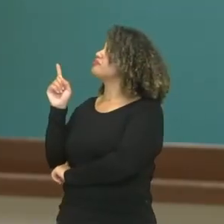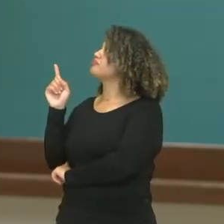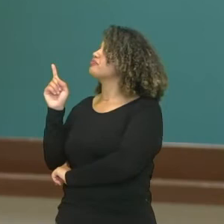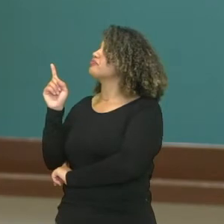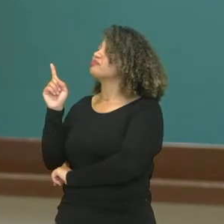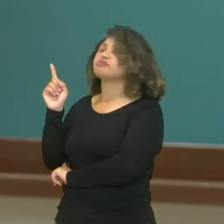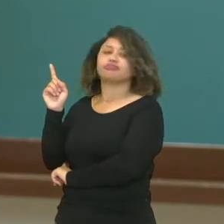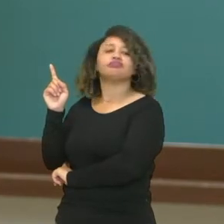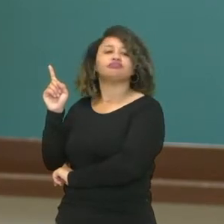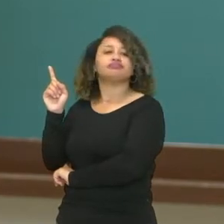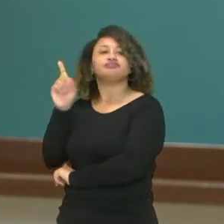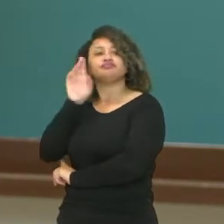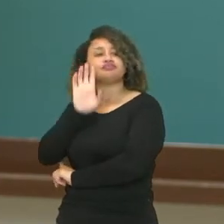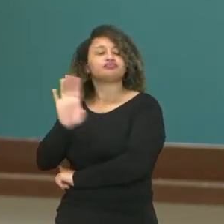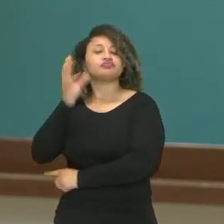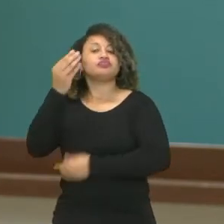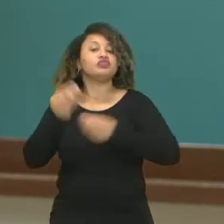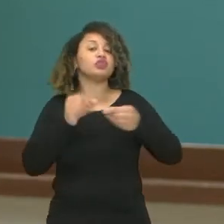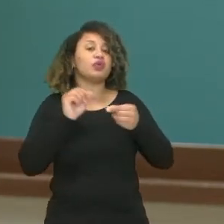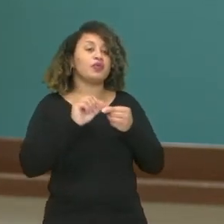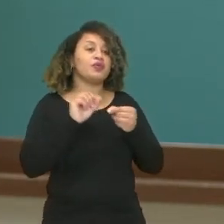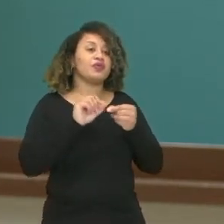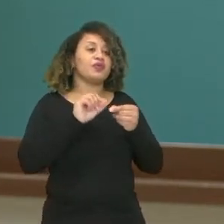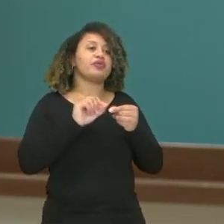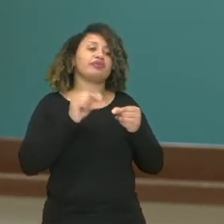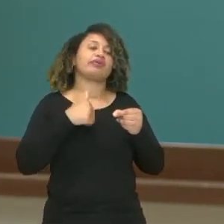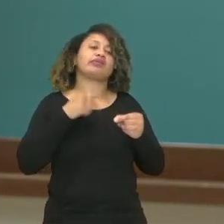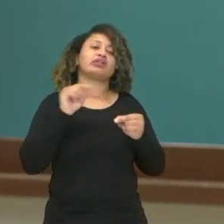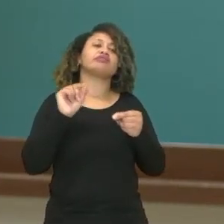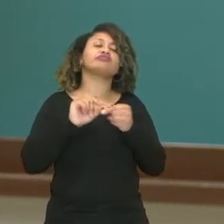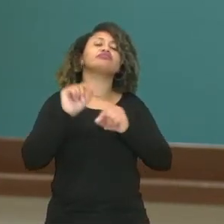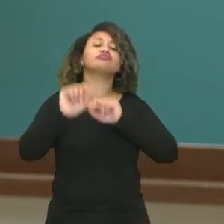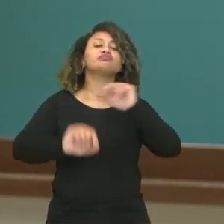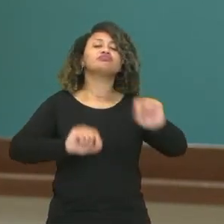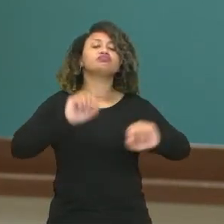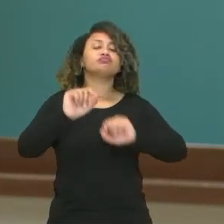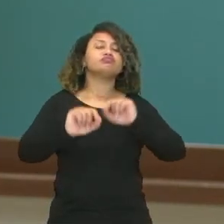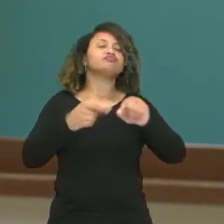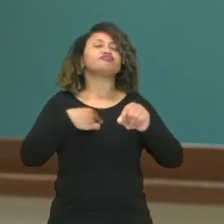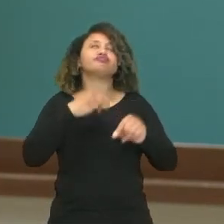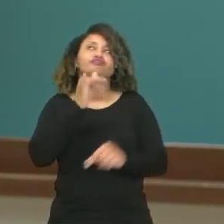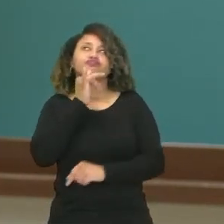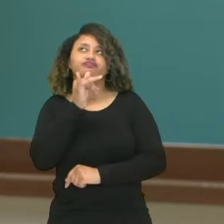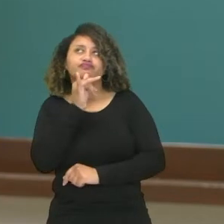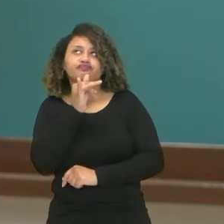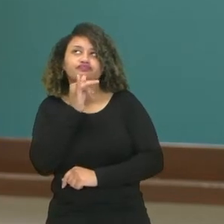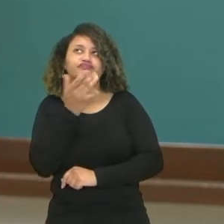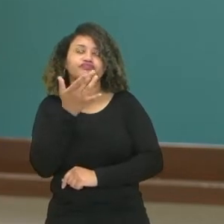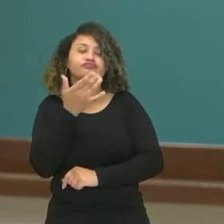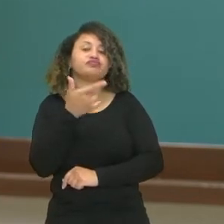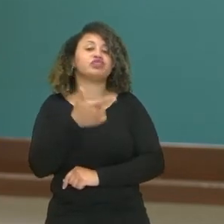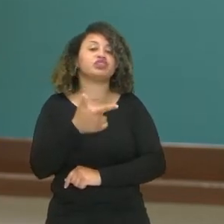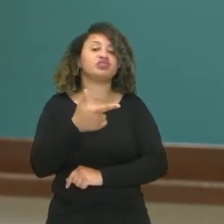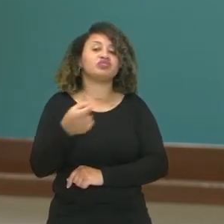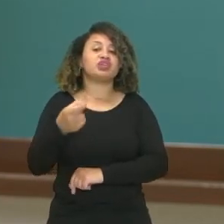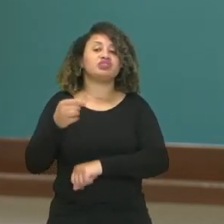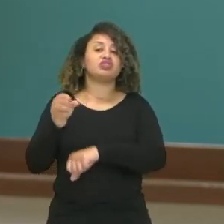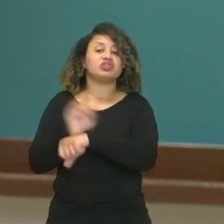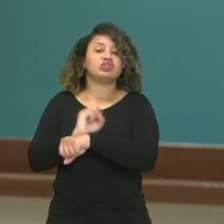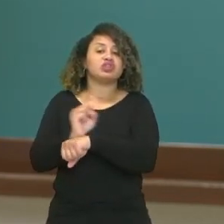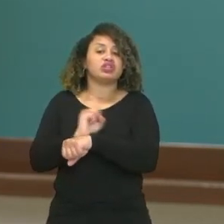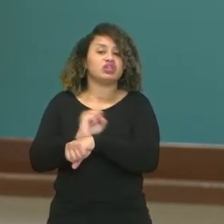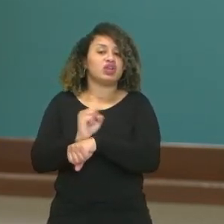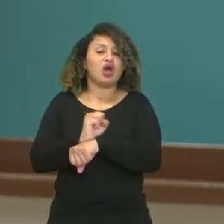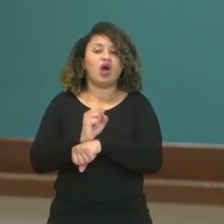feito esse exercício? Então, ela vai fazer aqui, por exemplo, 20 segundos,